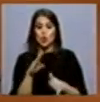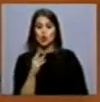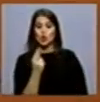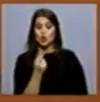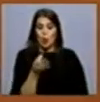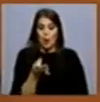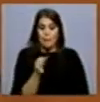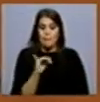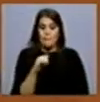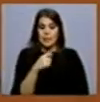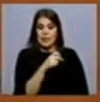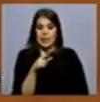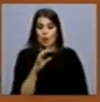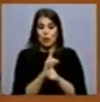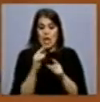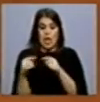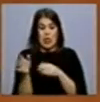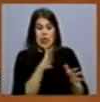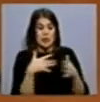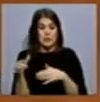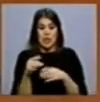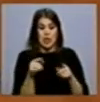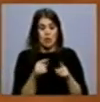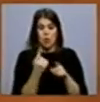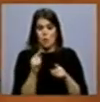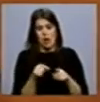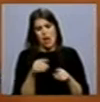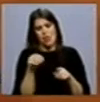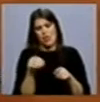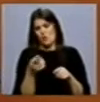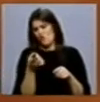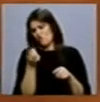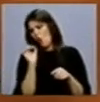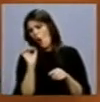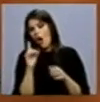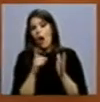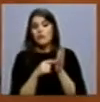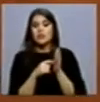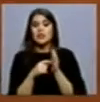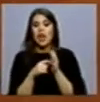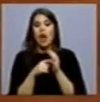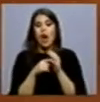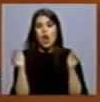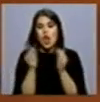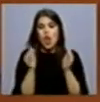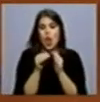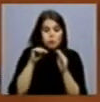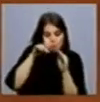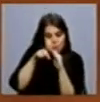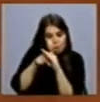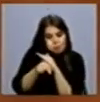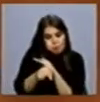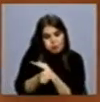tempestades na Terra não têm nem um décimo desta profundidade. E, portanto, foi preciso um micro-ondas, de facto, para descascar